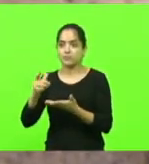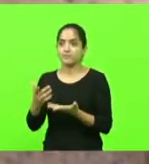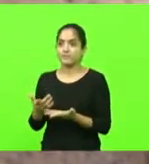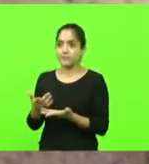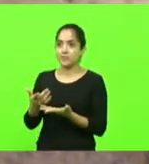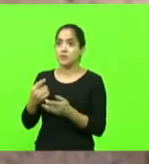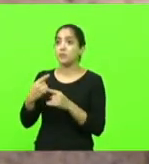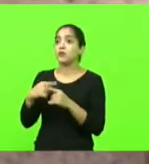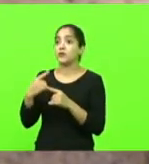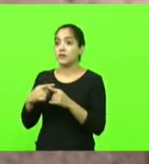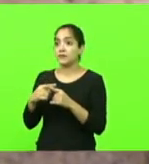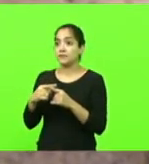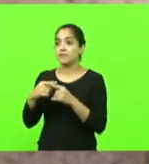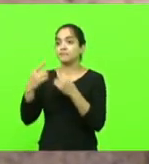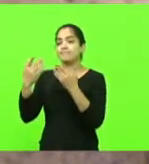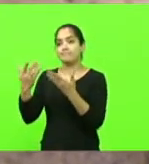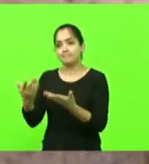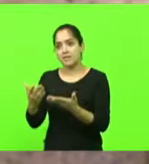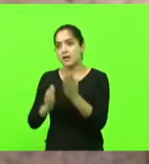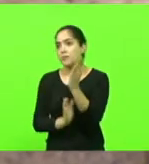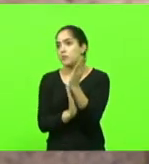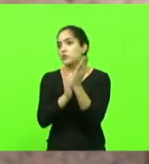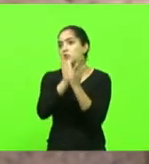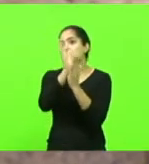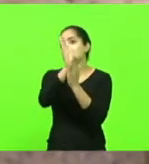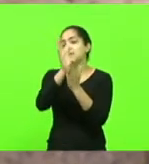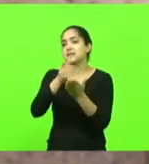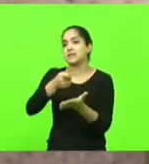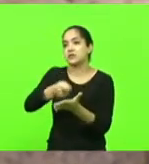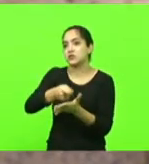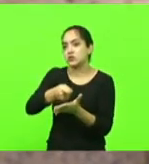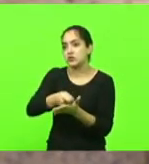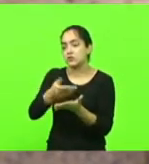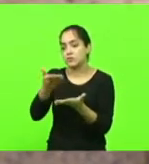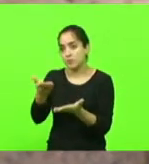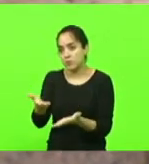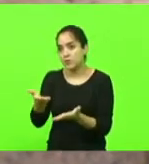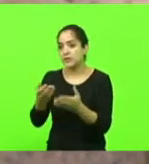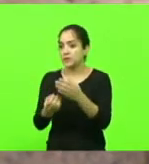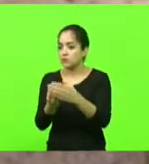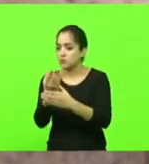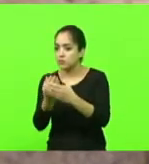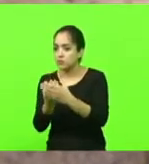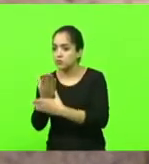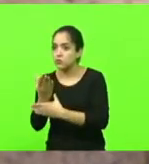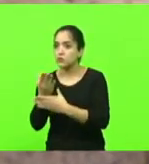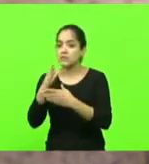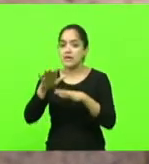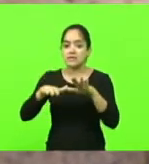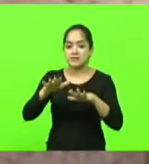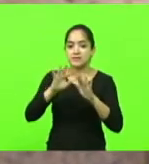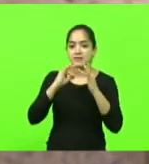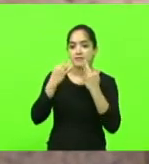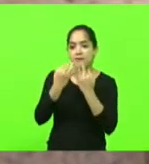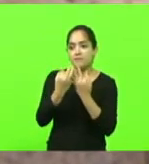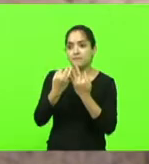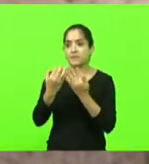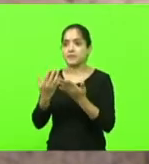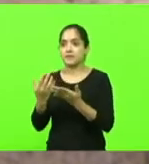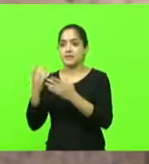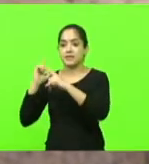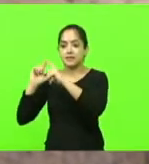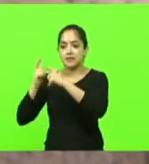devido, claro, a grande burocracia que nós impomos a esses produtores, que muitas vezes são familiares, herdam essa